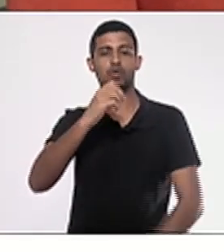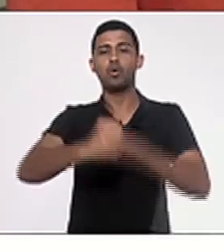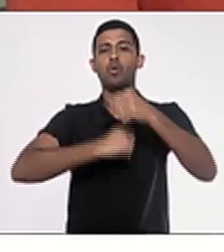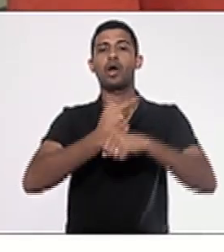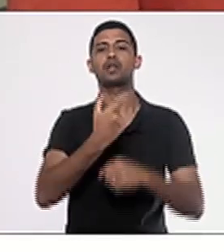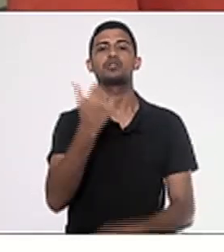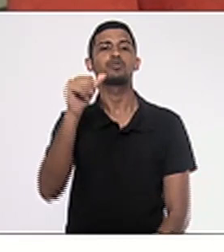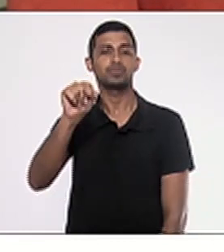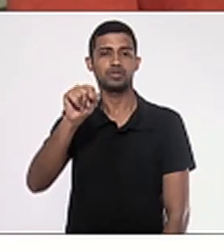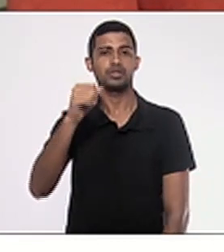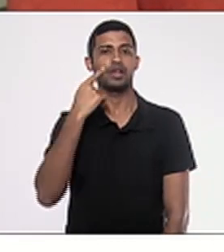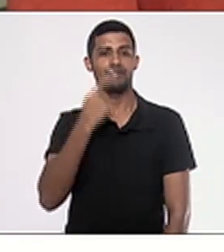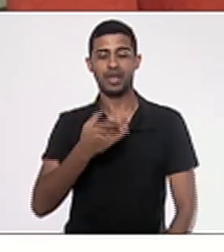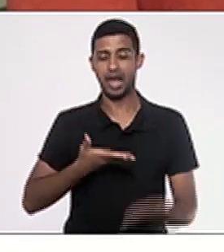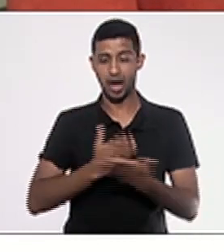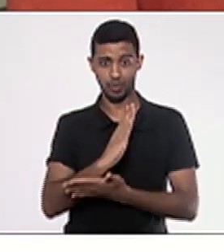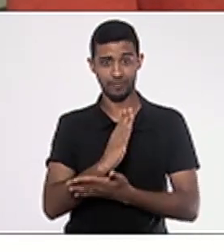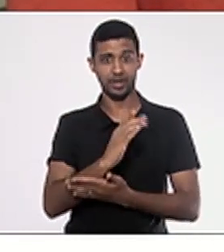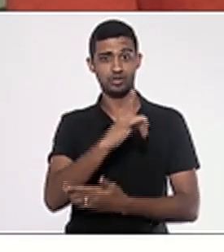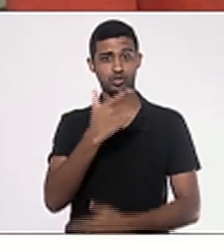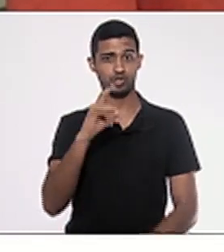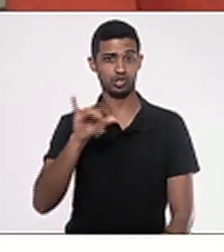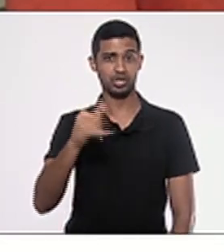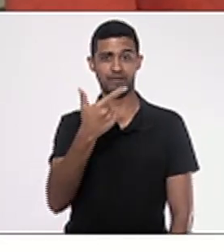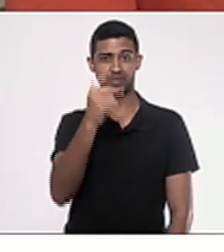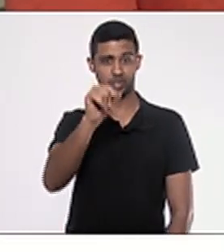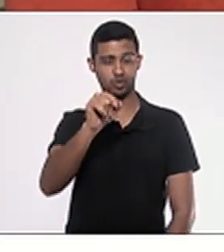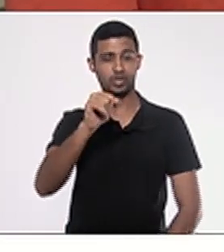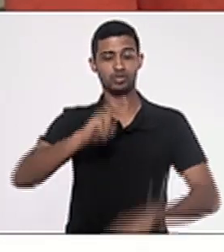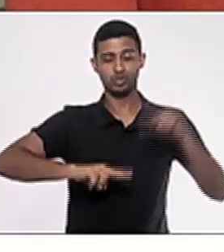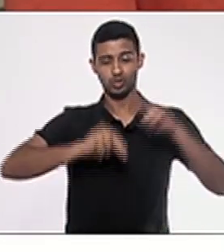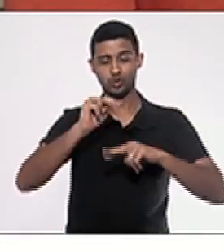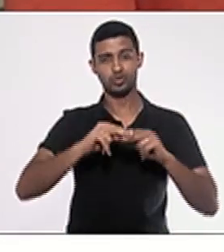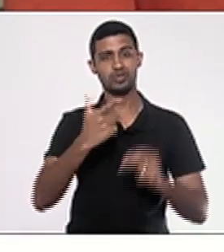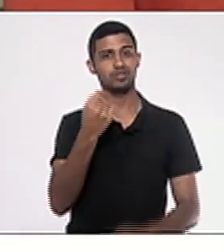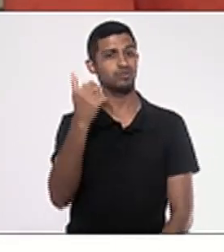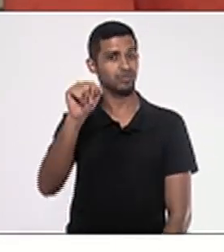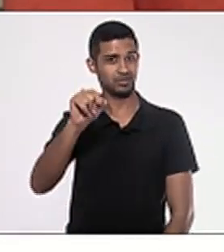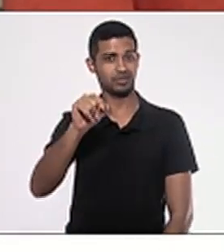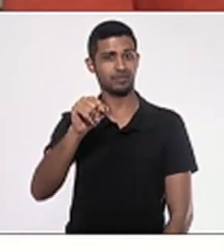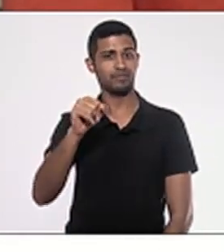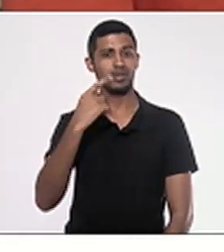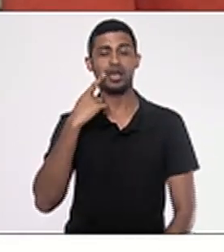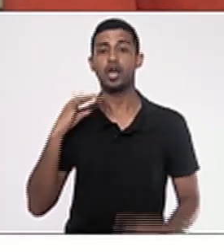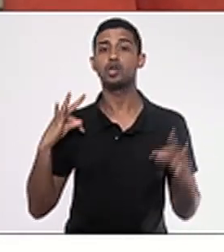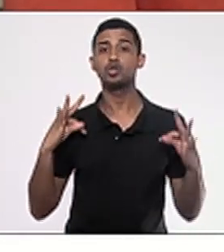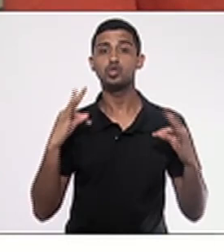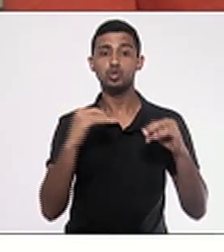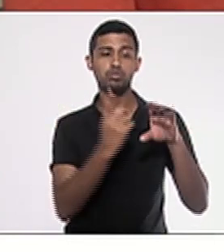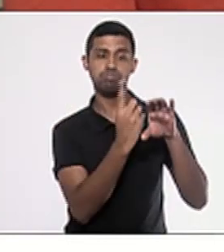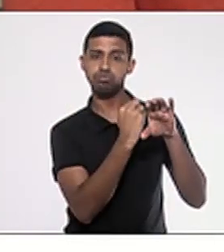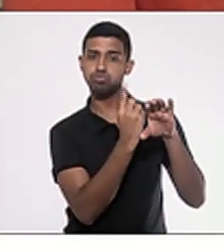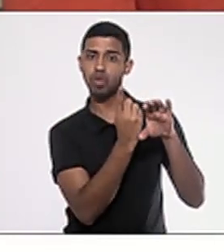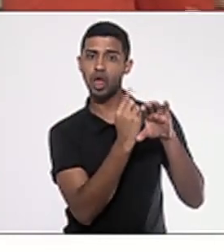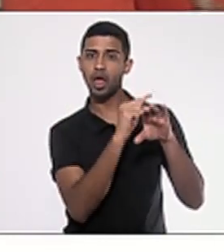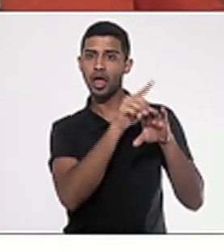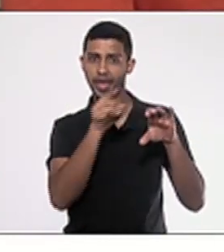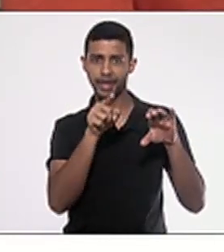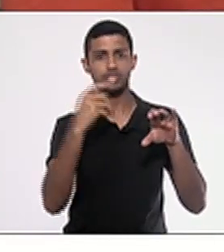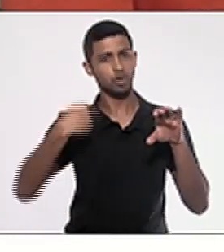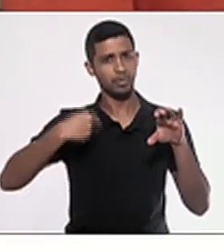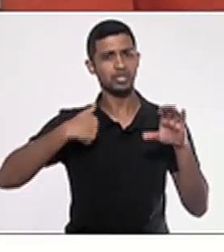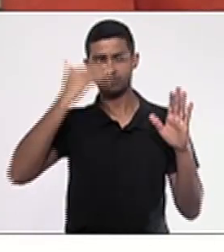foi aprovada em 28 de junho de 2018. E todos os hidrômetros têm que atender essa portaria.